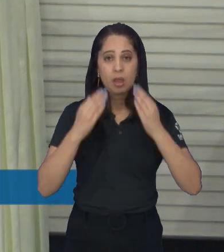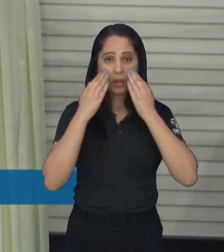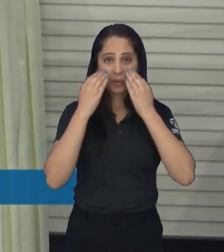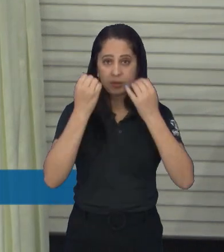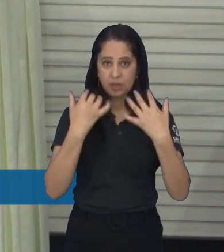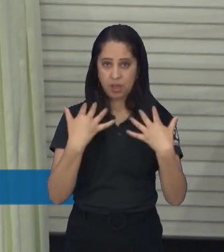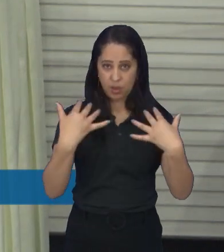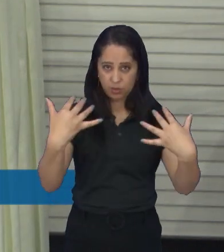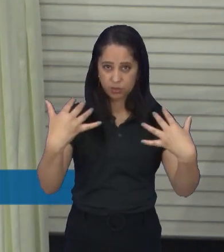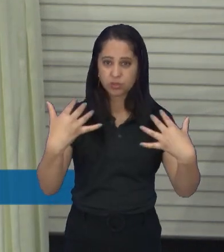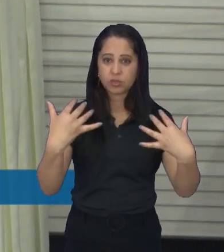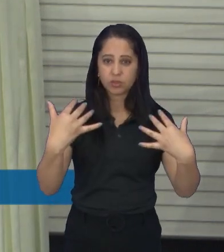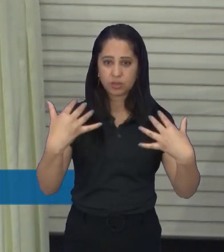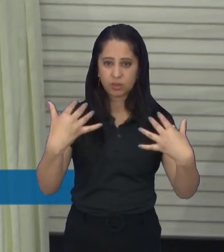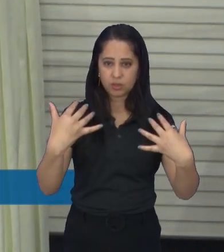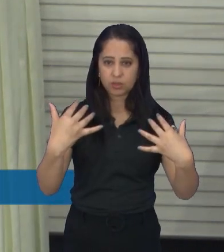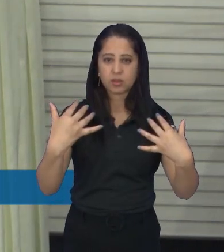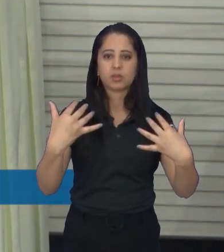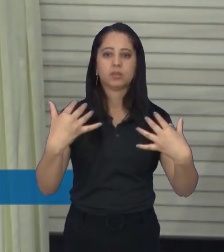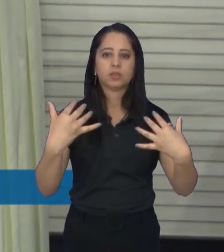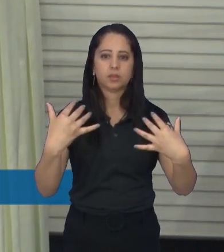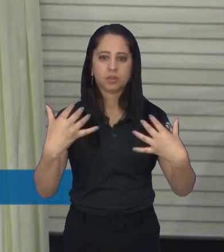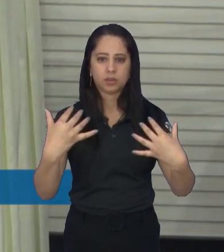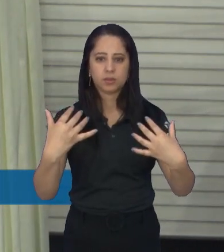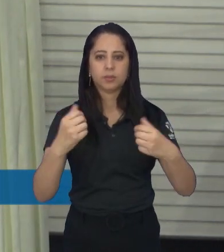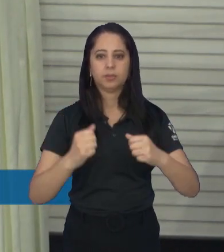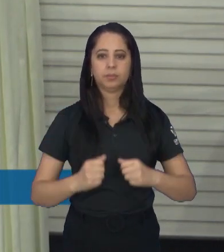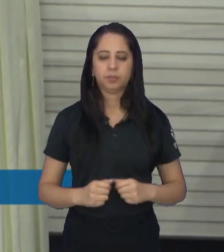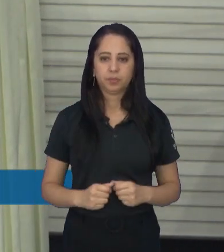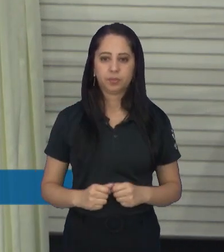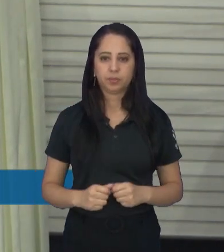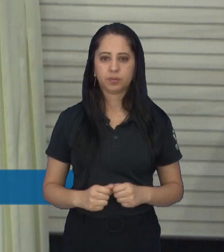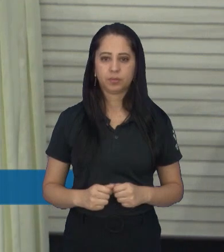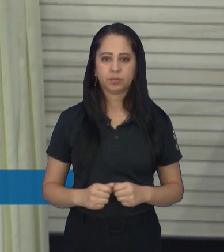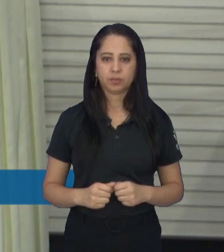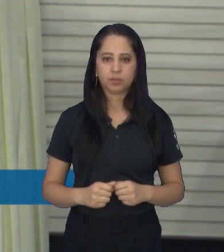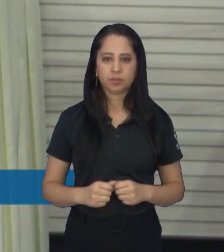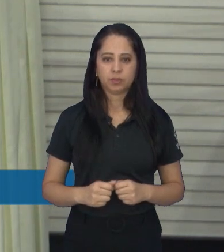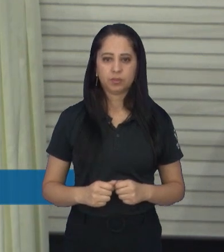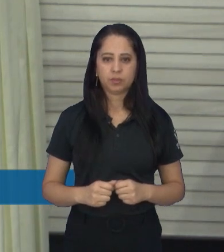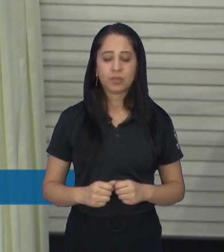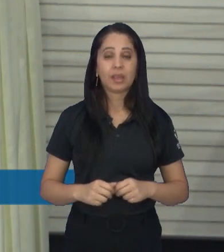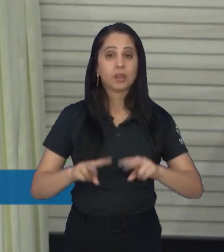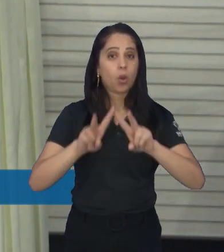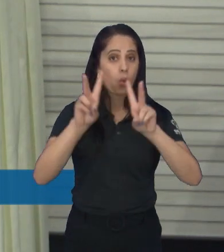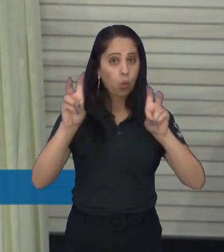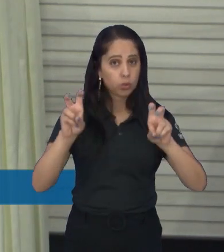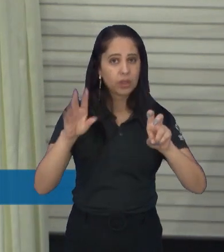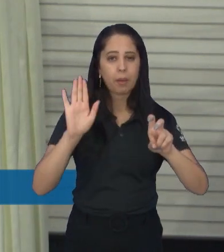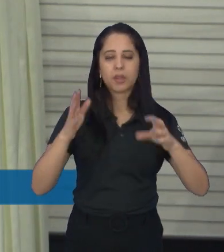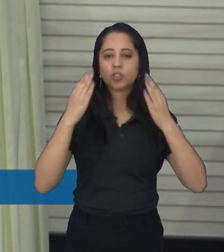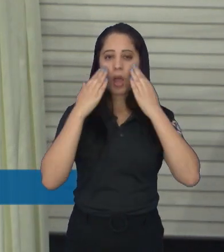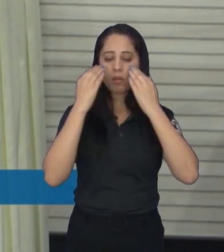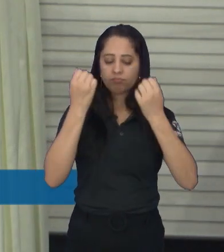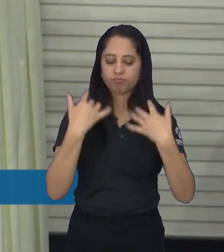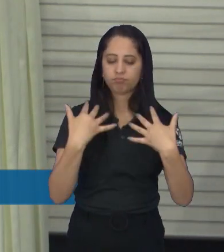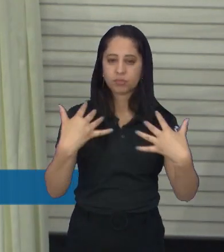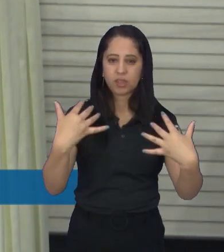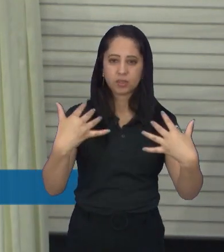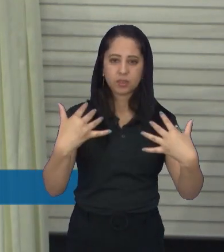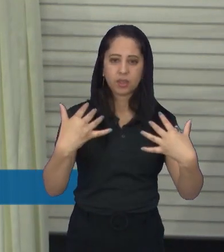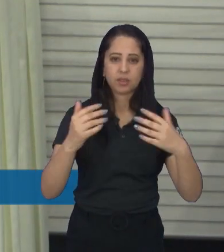públicas é essa questão está esteve colocada nas audiências mas as ruas e